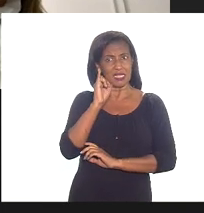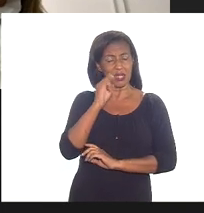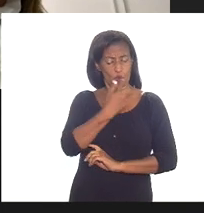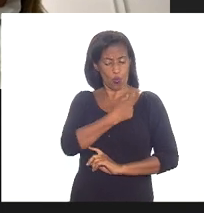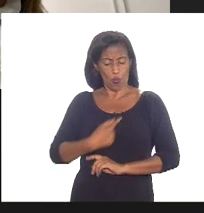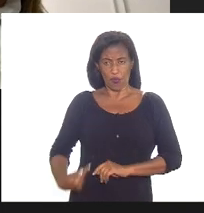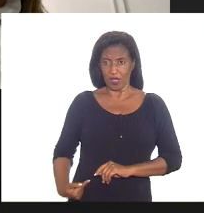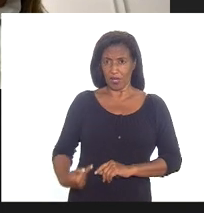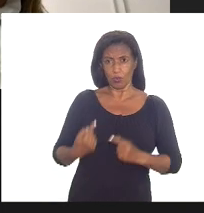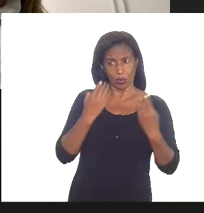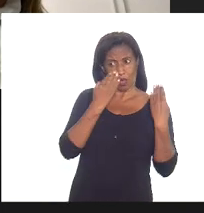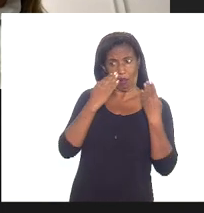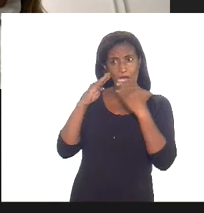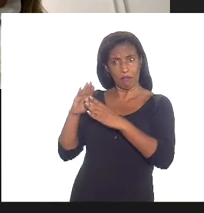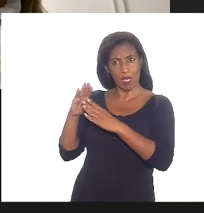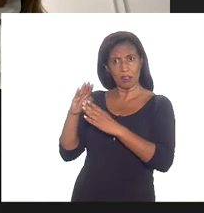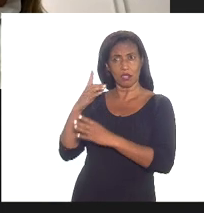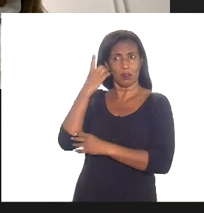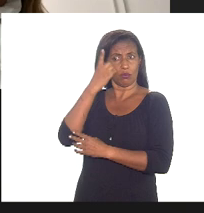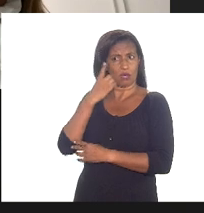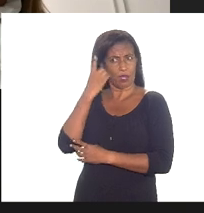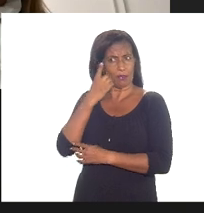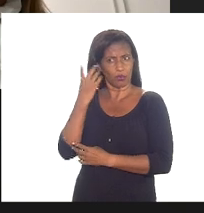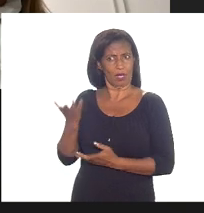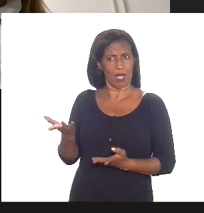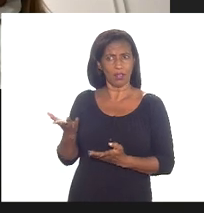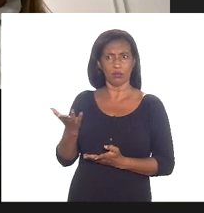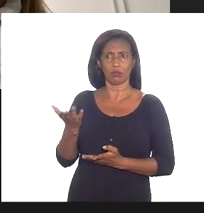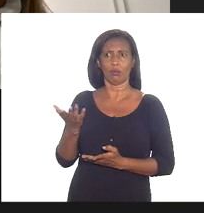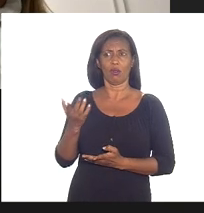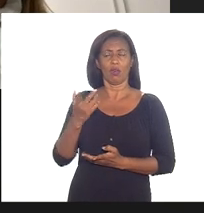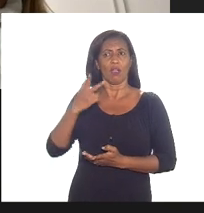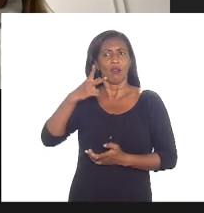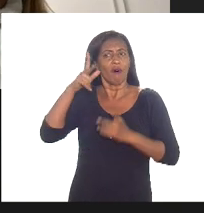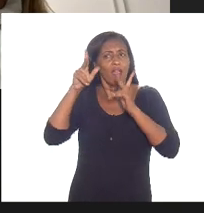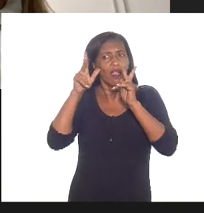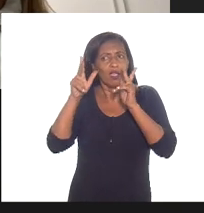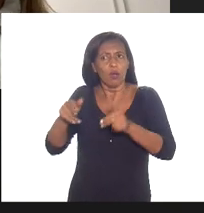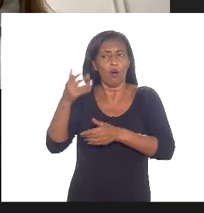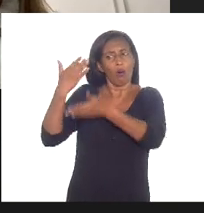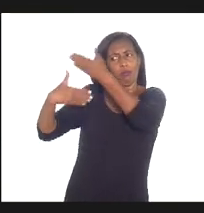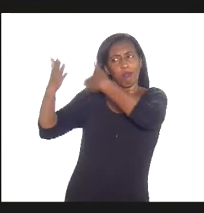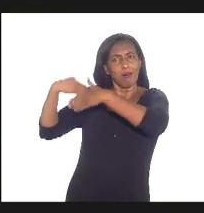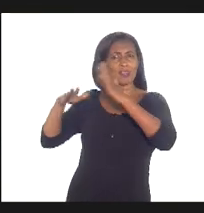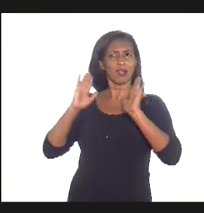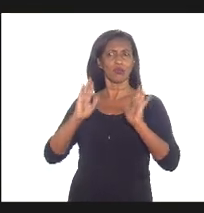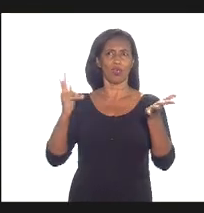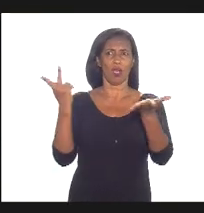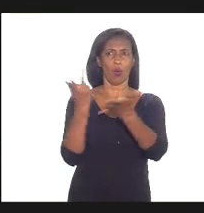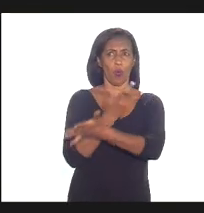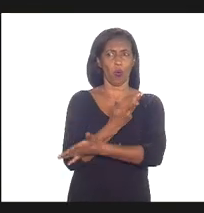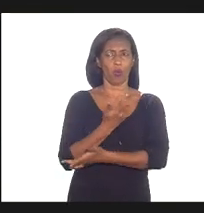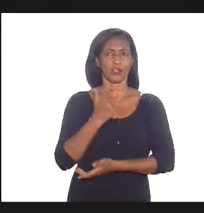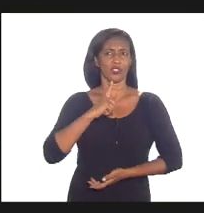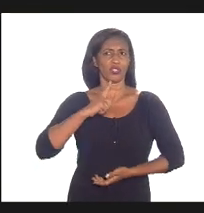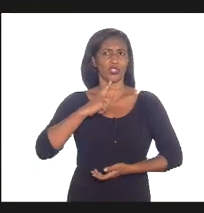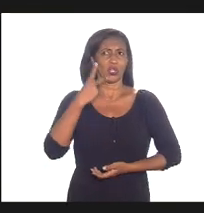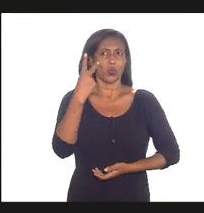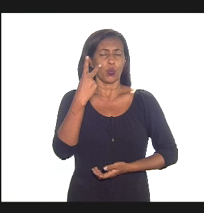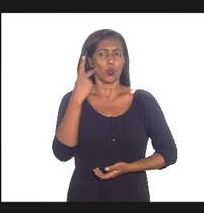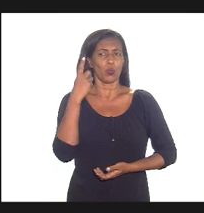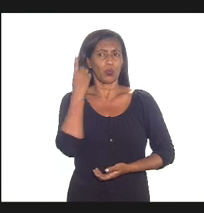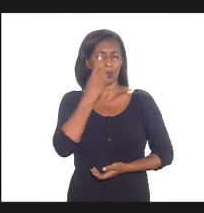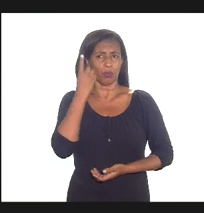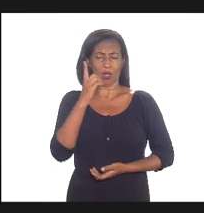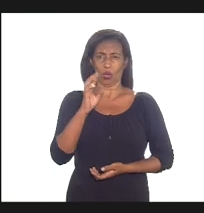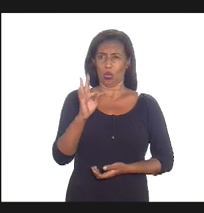aconteceu 2 anos atrás, que eu me recordo, teve uma votação simbólica, que na época um secretário chamado Tristão dizia